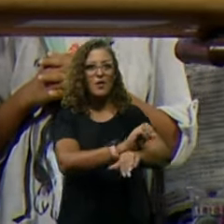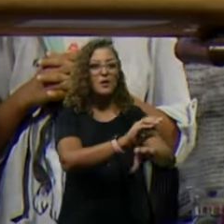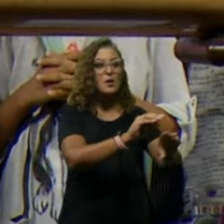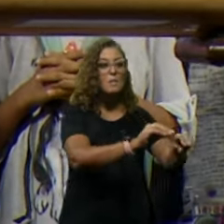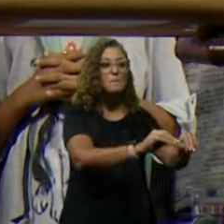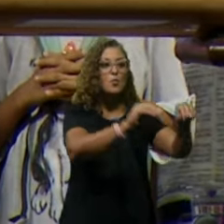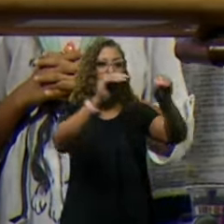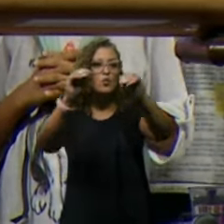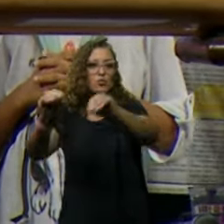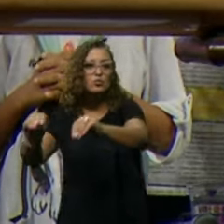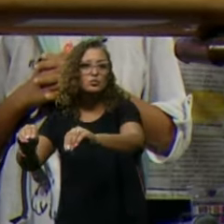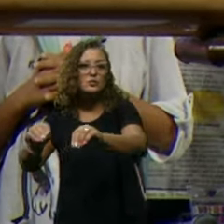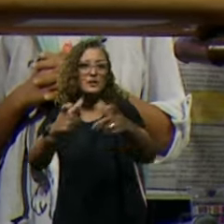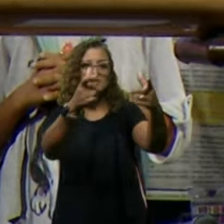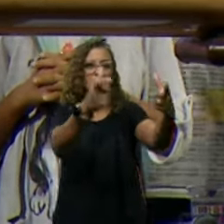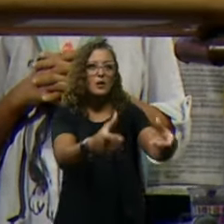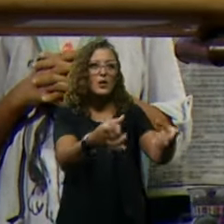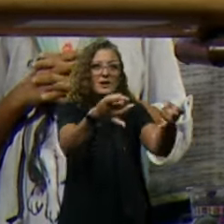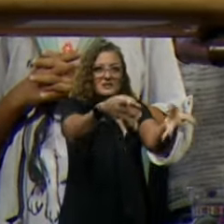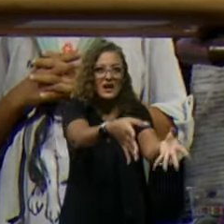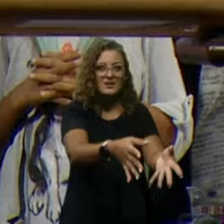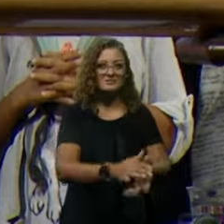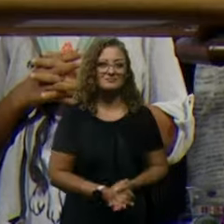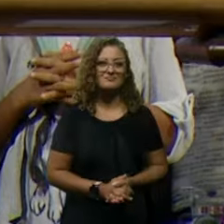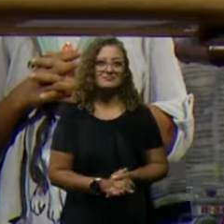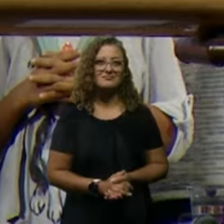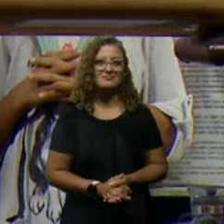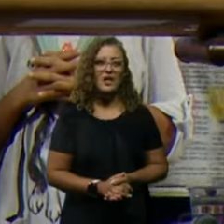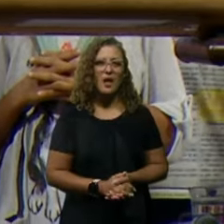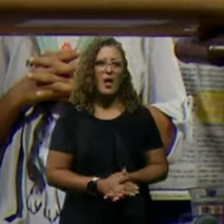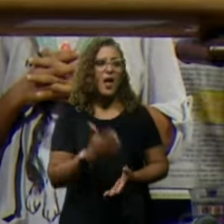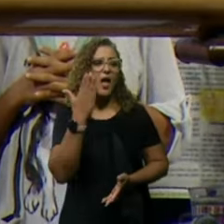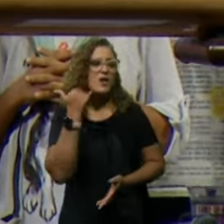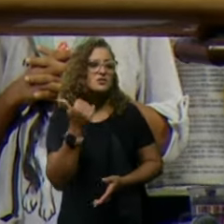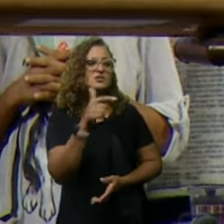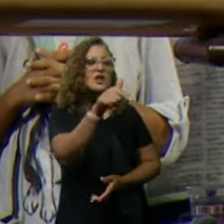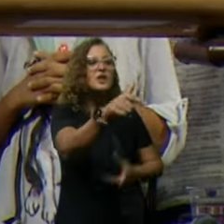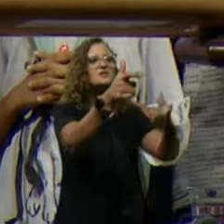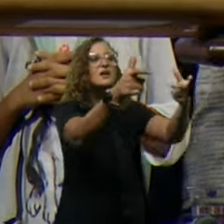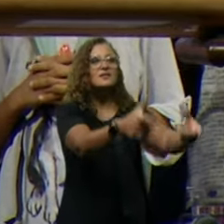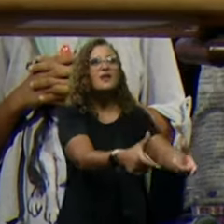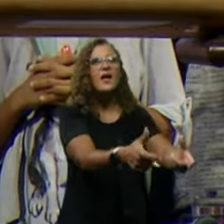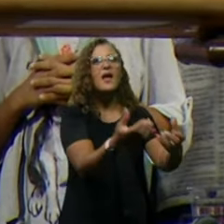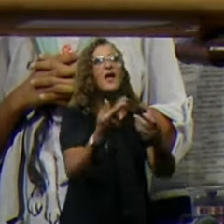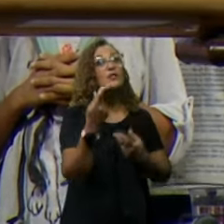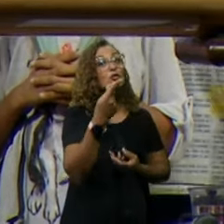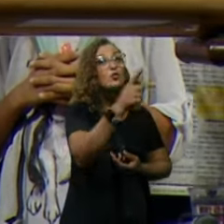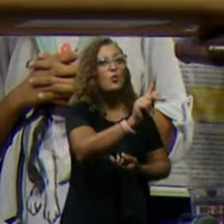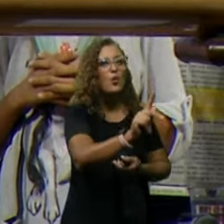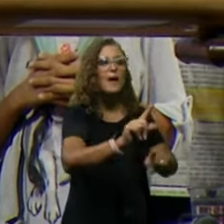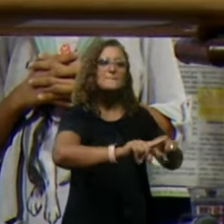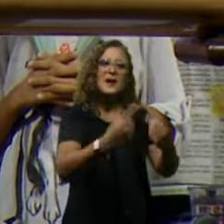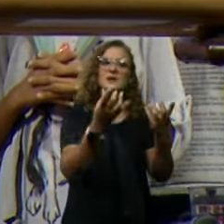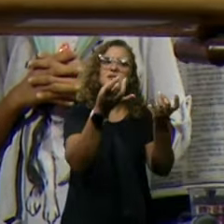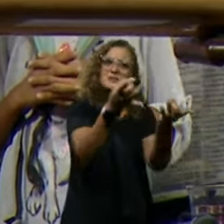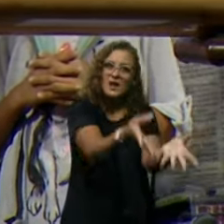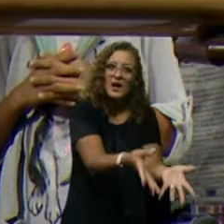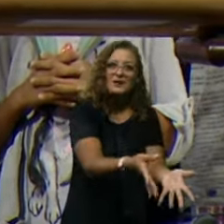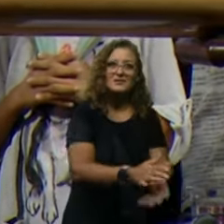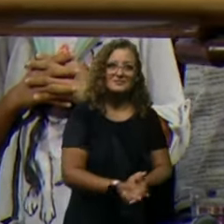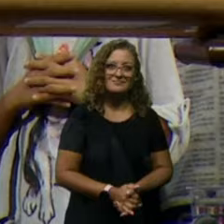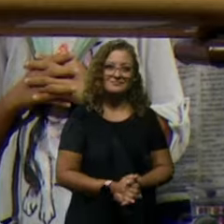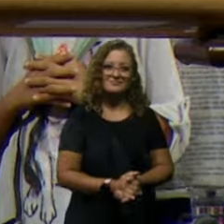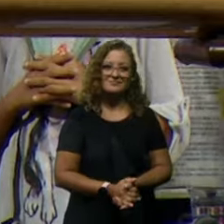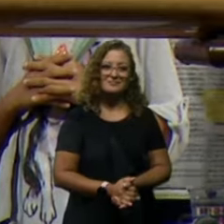reconhecendo uma coisa Abraão eu sei que essa terra é e do Senhor e a terra EA sua plenitude o mundo e aqueles que nele habitam